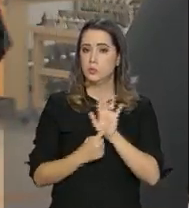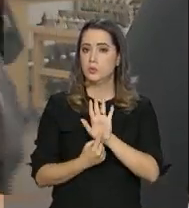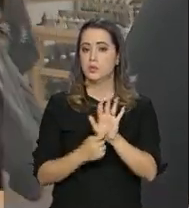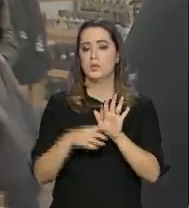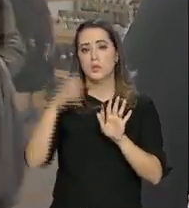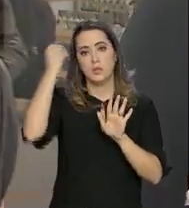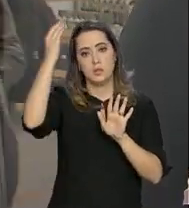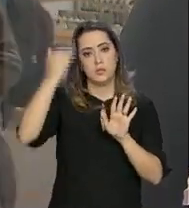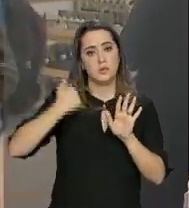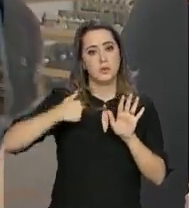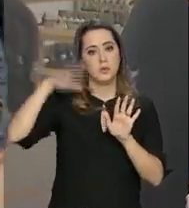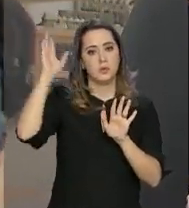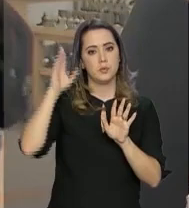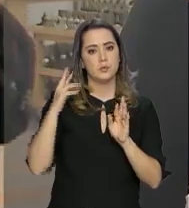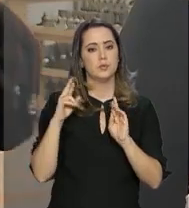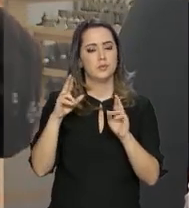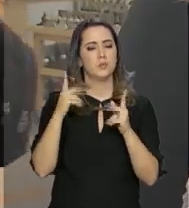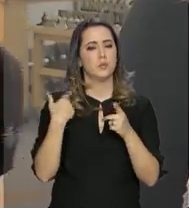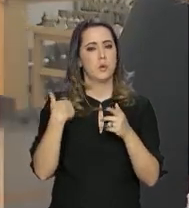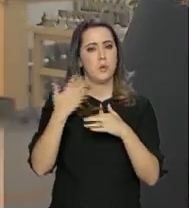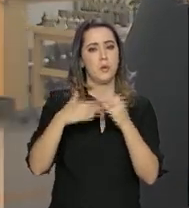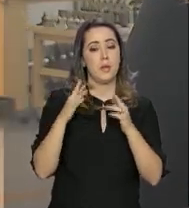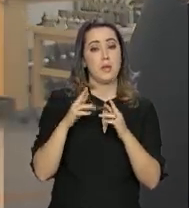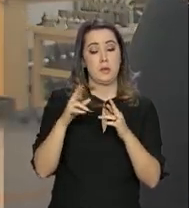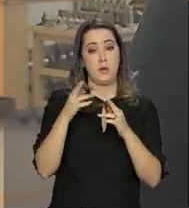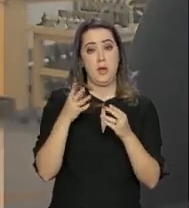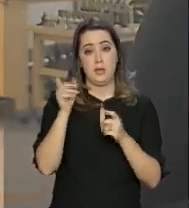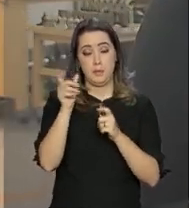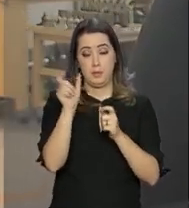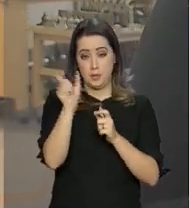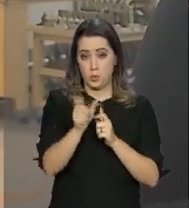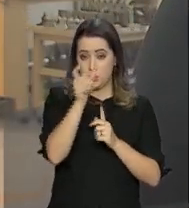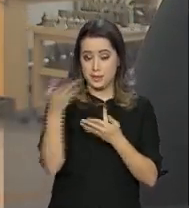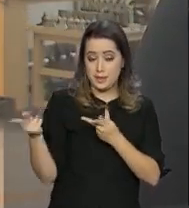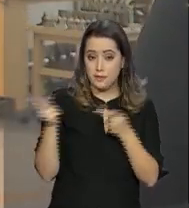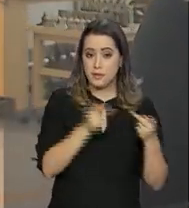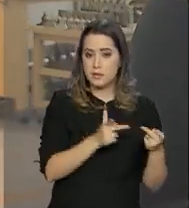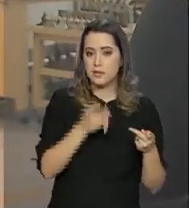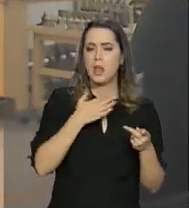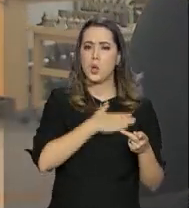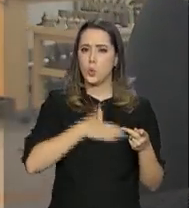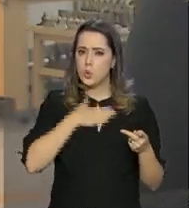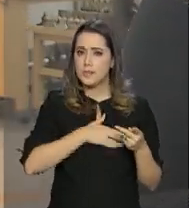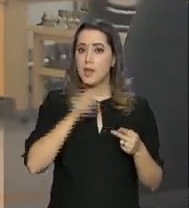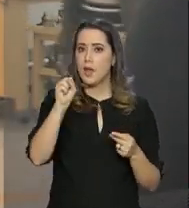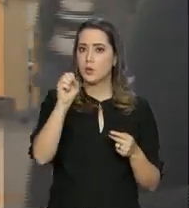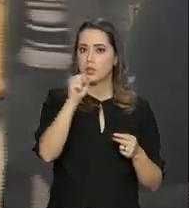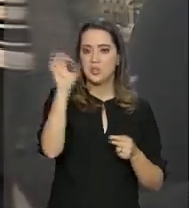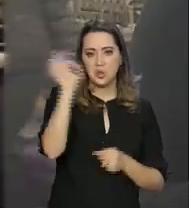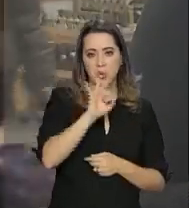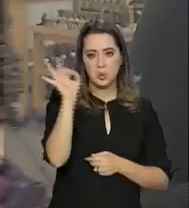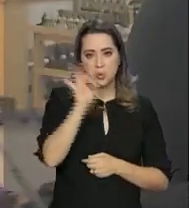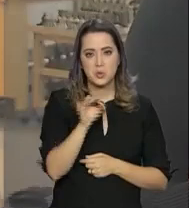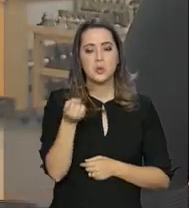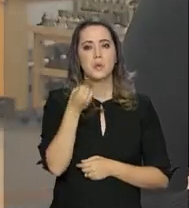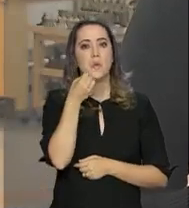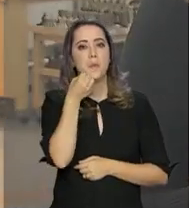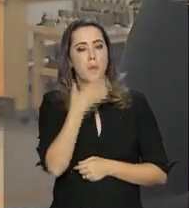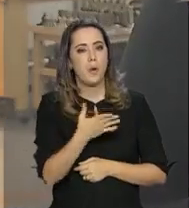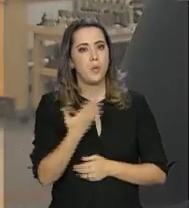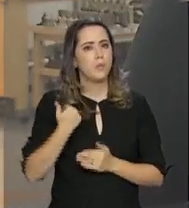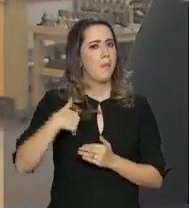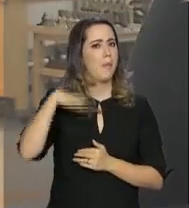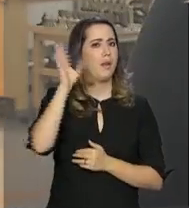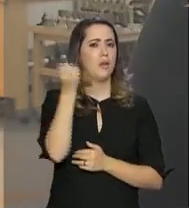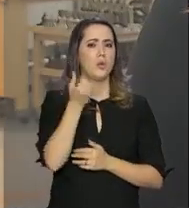Brasil superou ou atendeu plenamente as expectativas de 88% dos turistas internacionais. É o